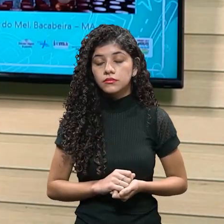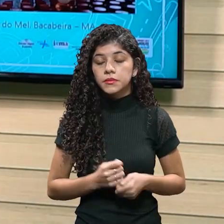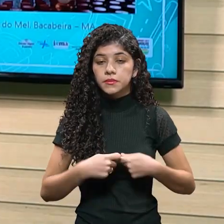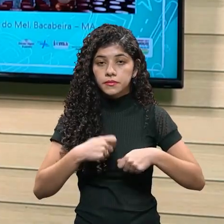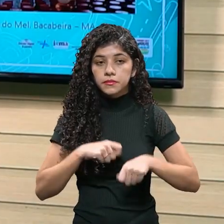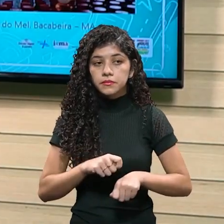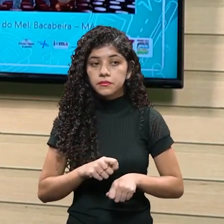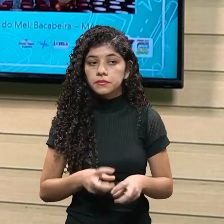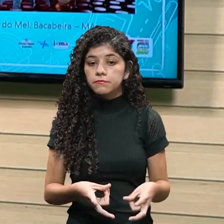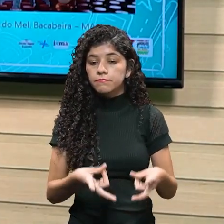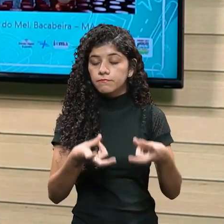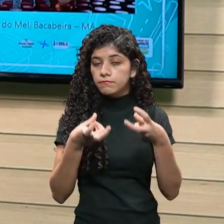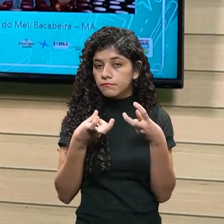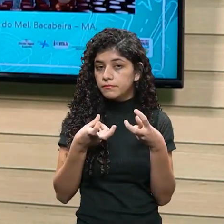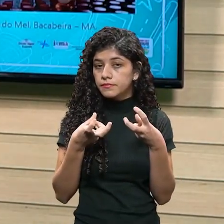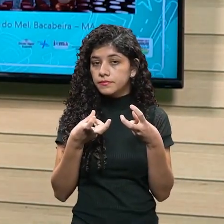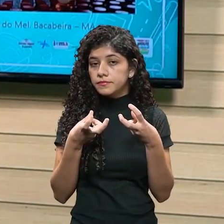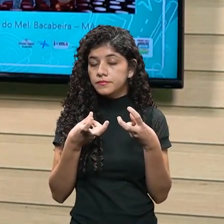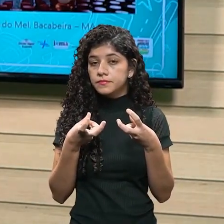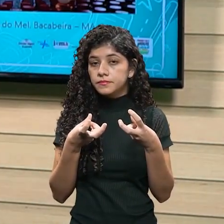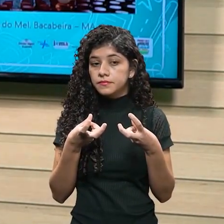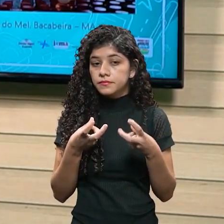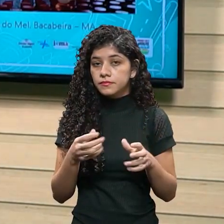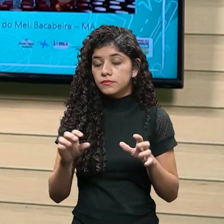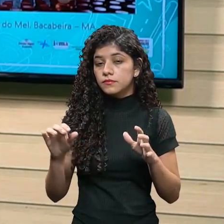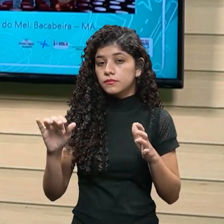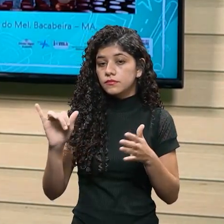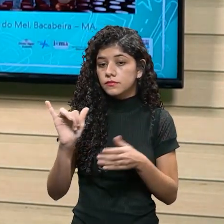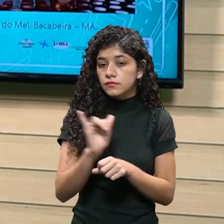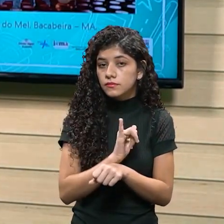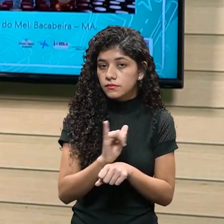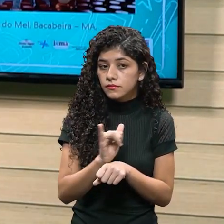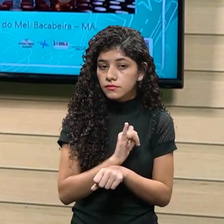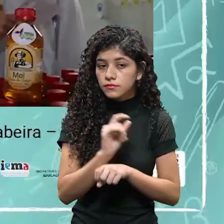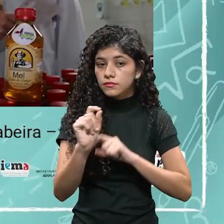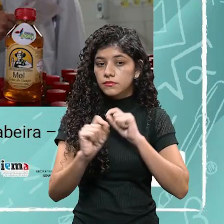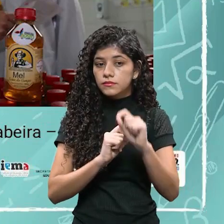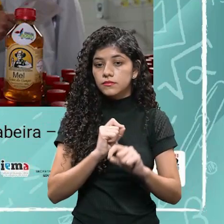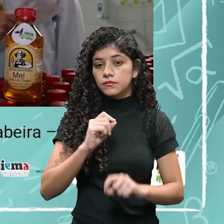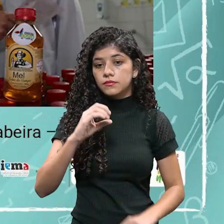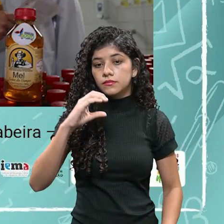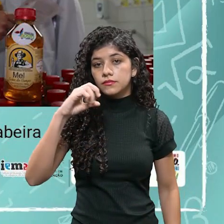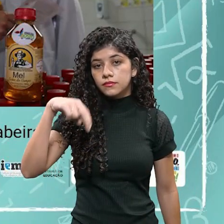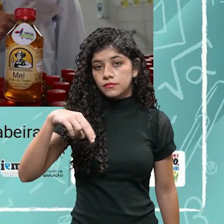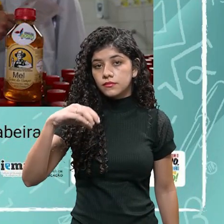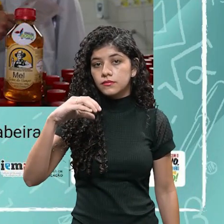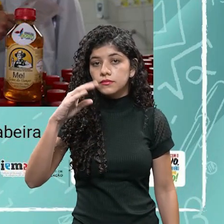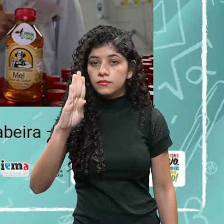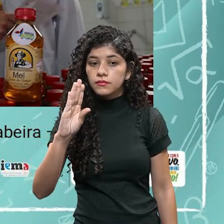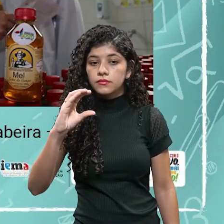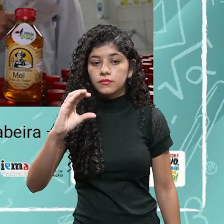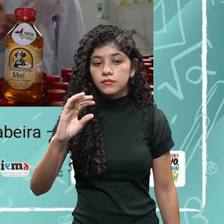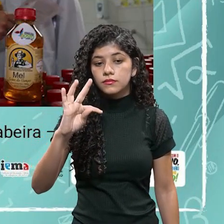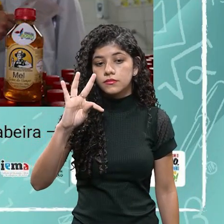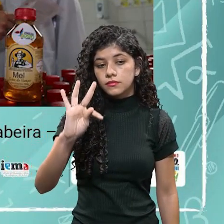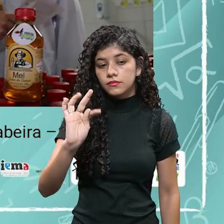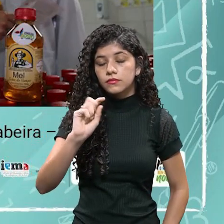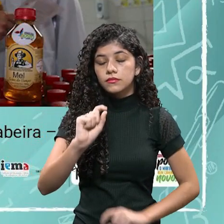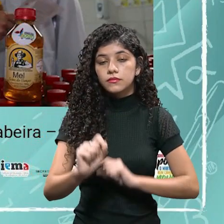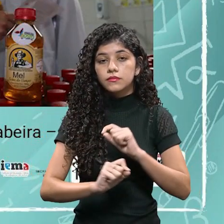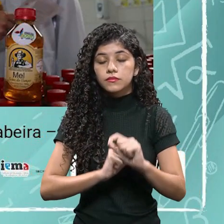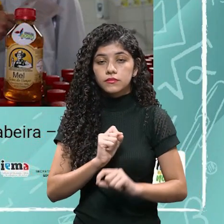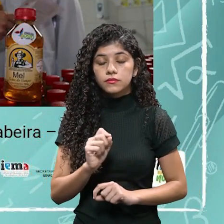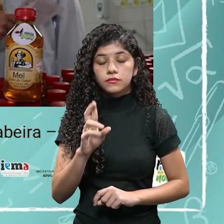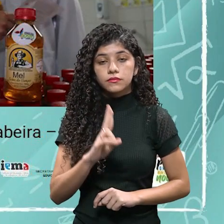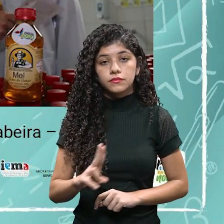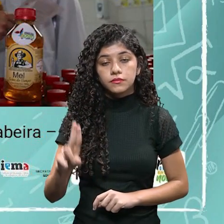levado em consideração, que são as normas técnicas de contabilidade, né? As NBCT. No caso que se aplica